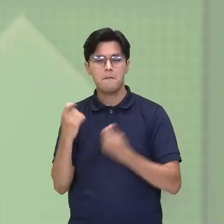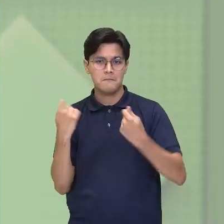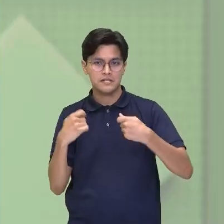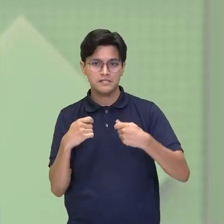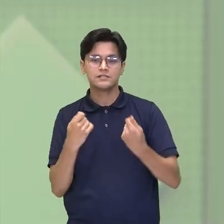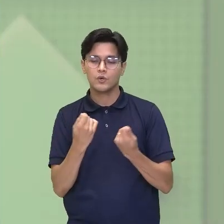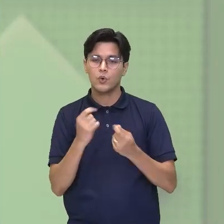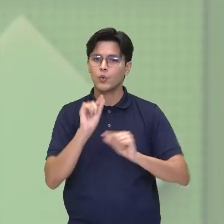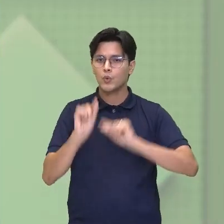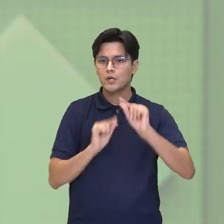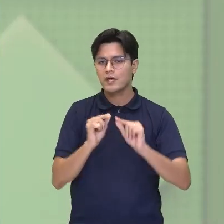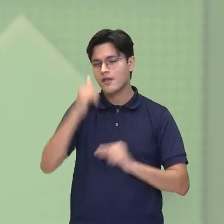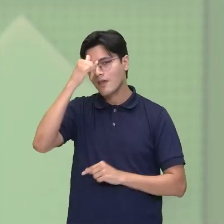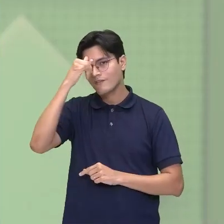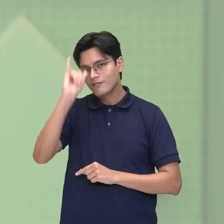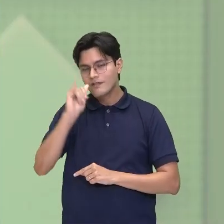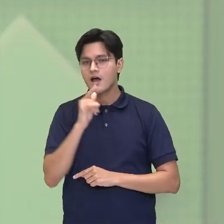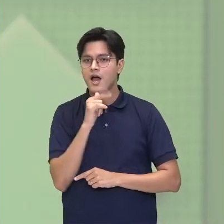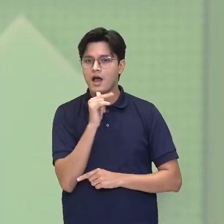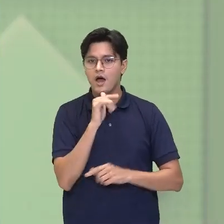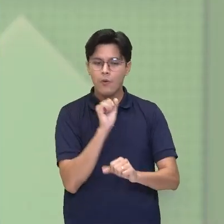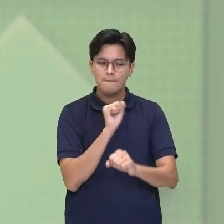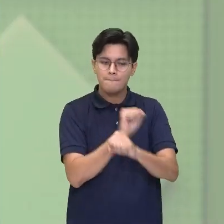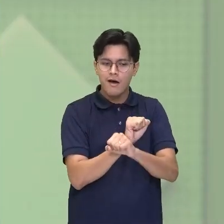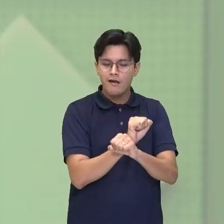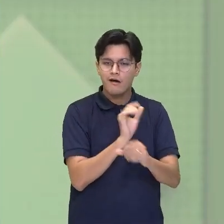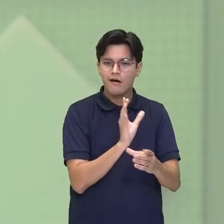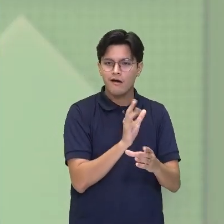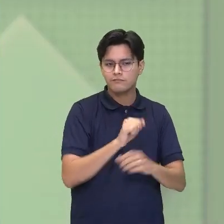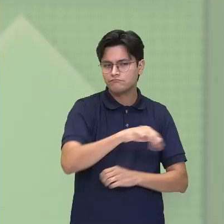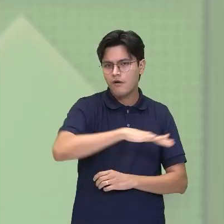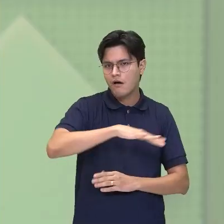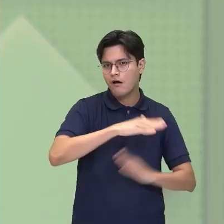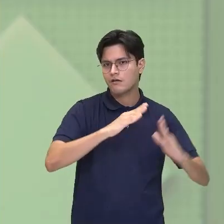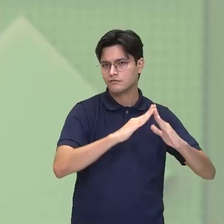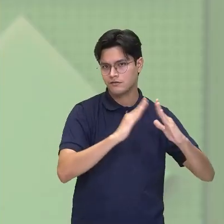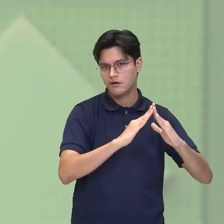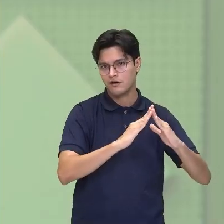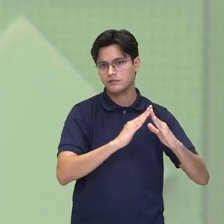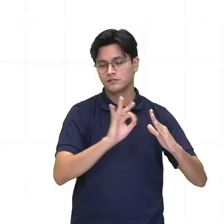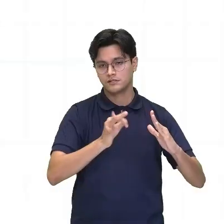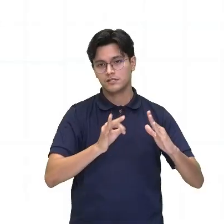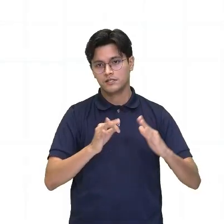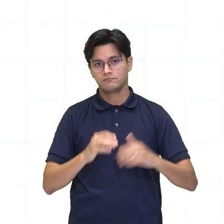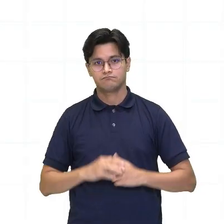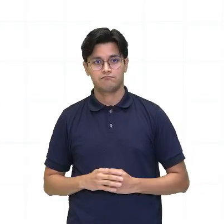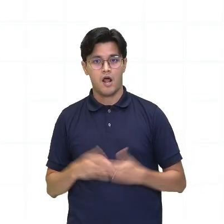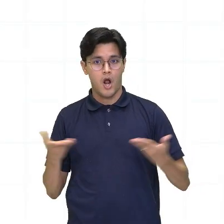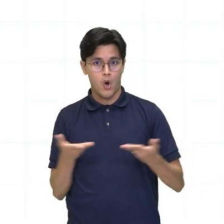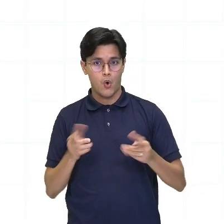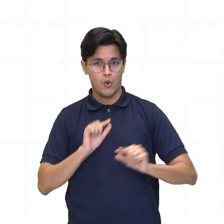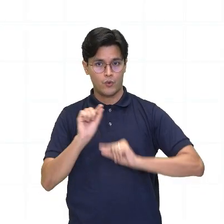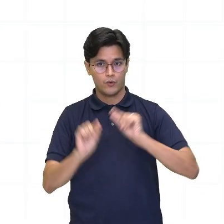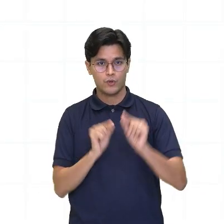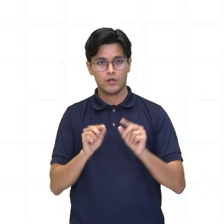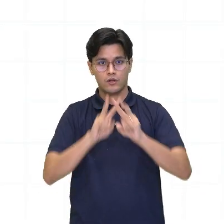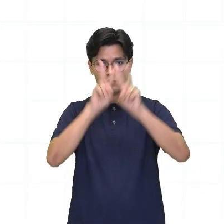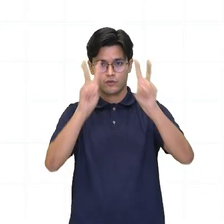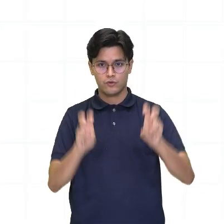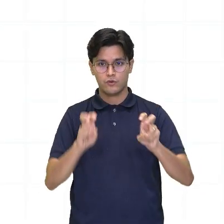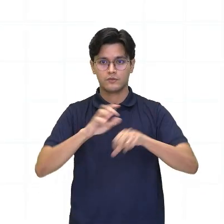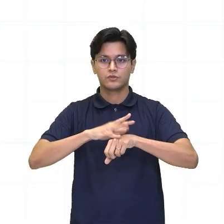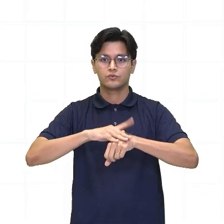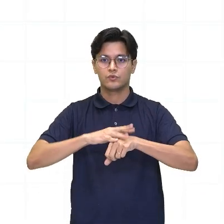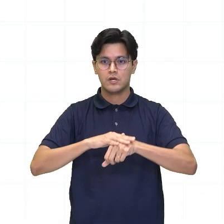gente falou de doenças transmitidas por vetores, vamos falar agora de doenças infecto-contagiosas, que são